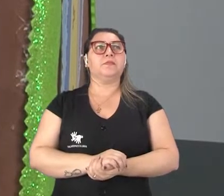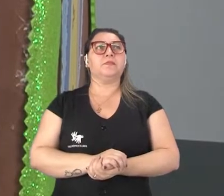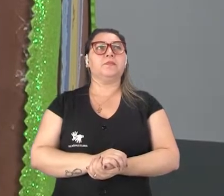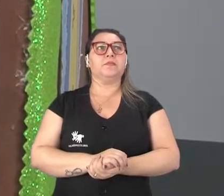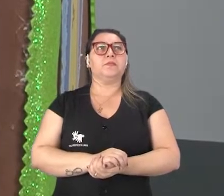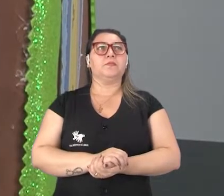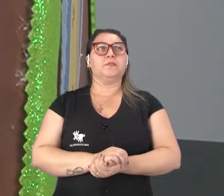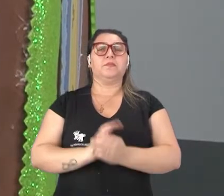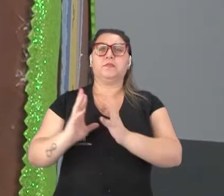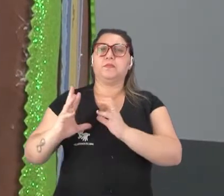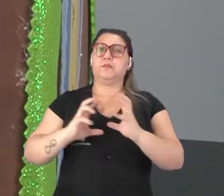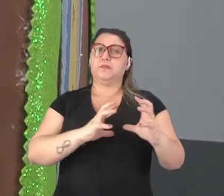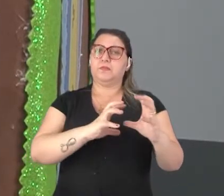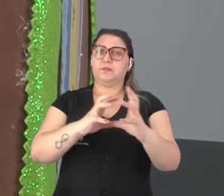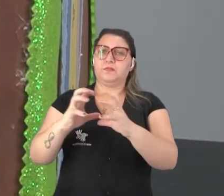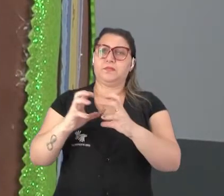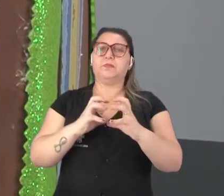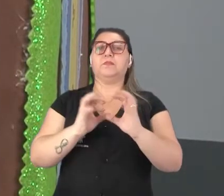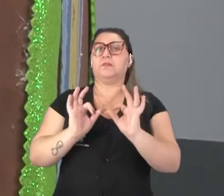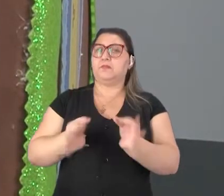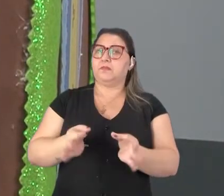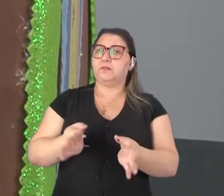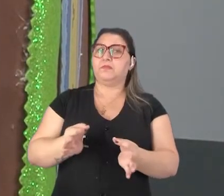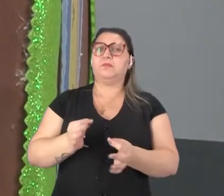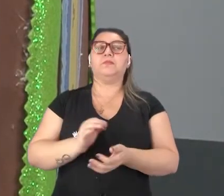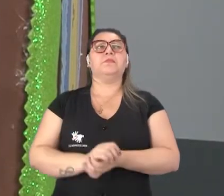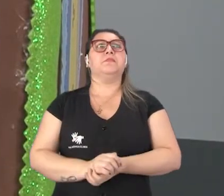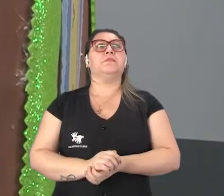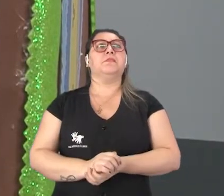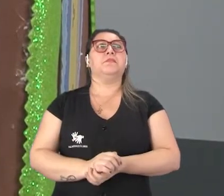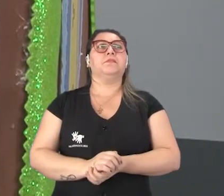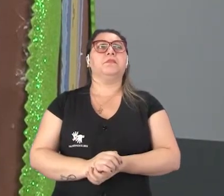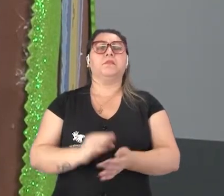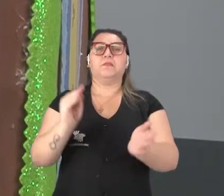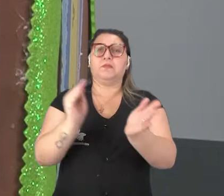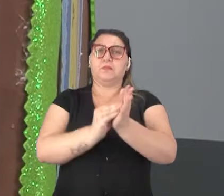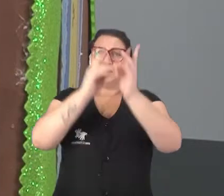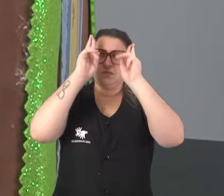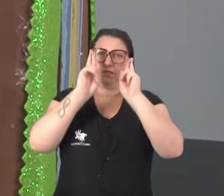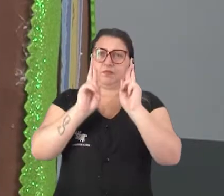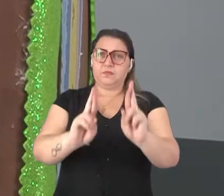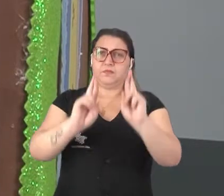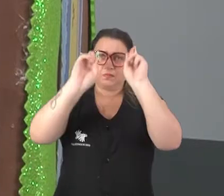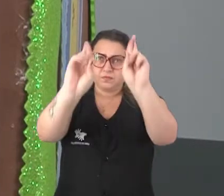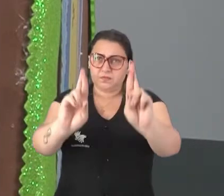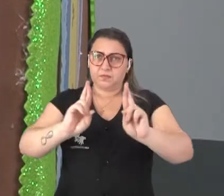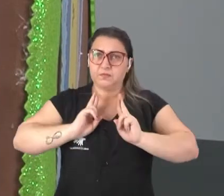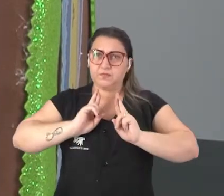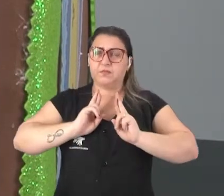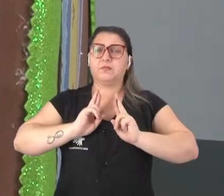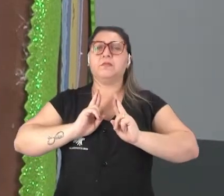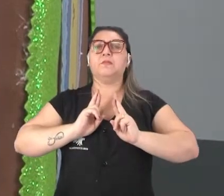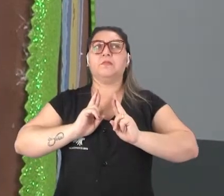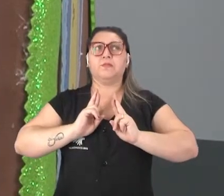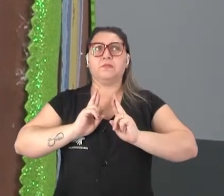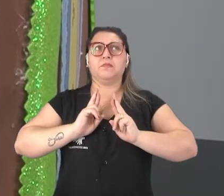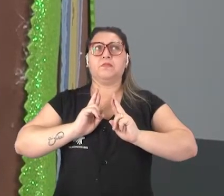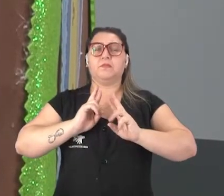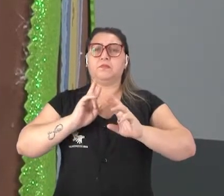se agredindo, certo? Estão desrespeitando, estão subindo